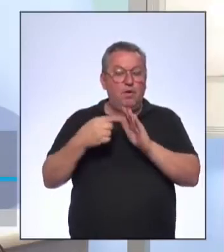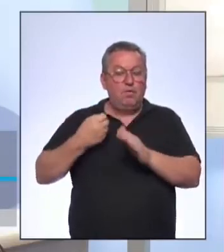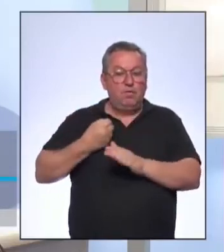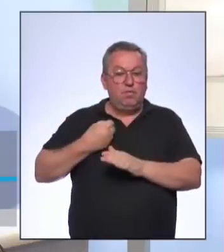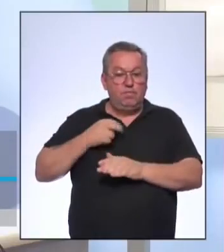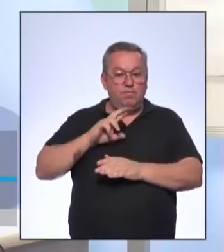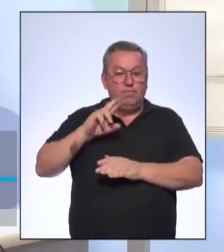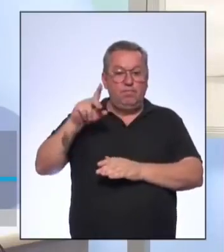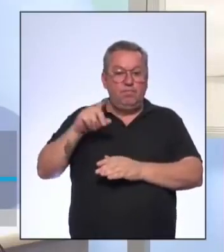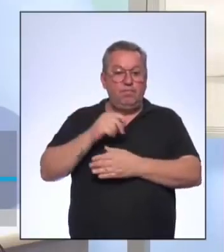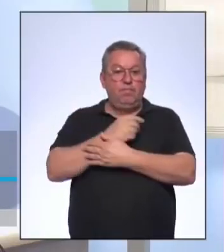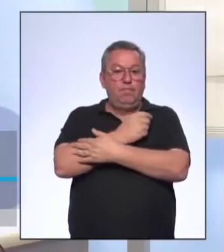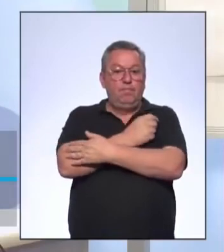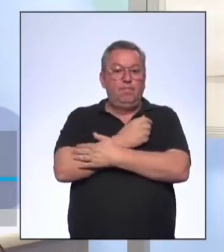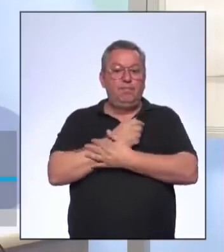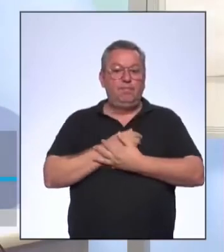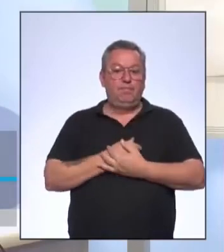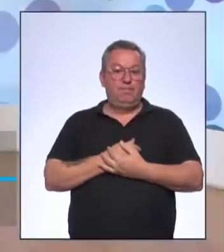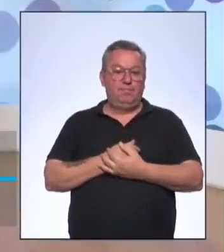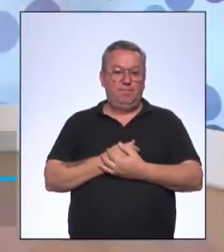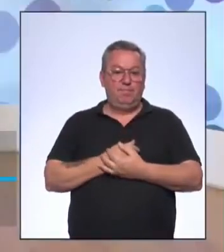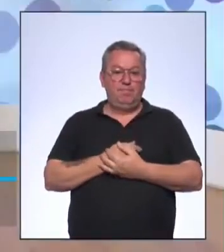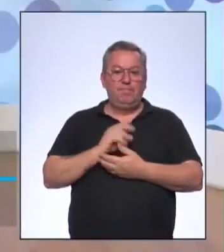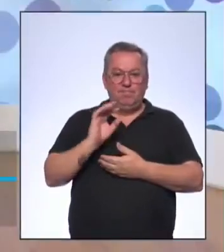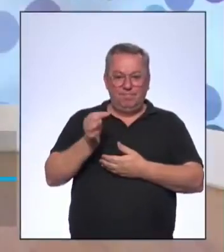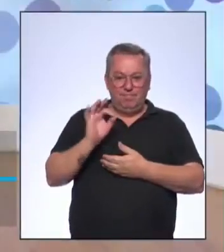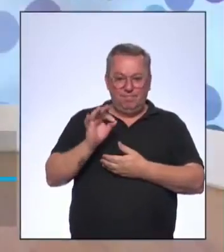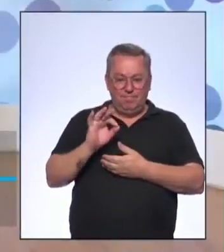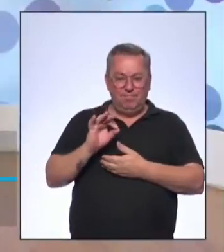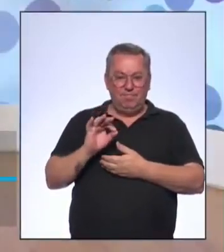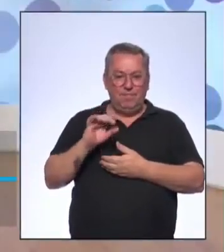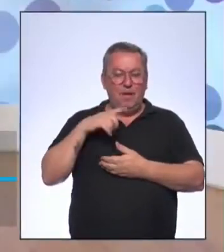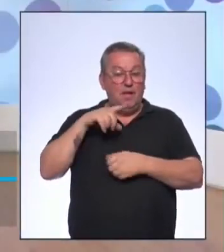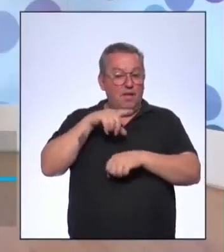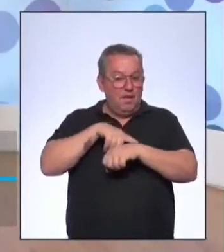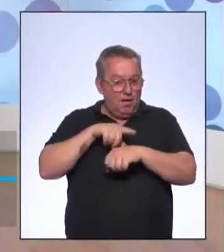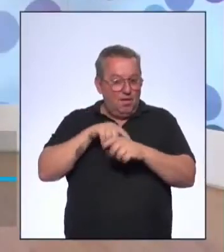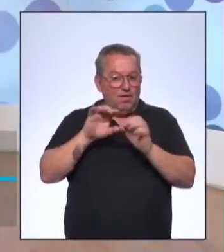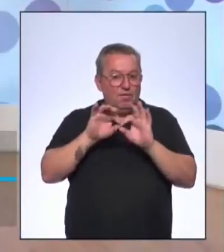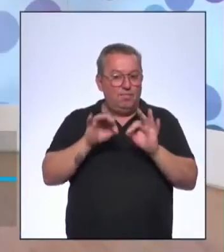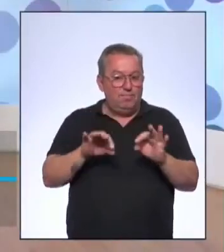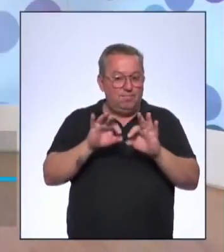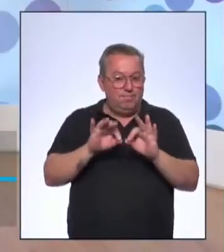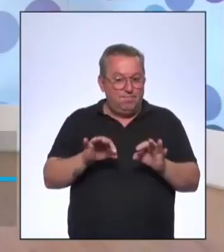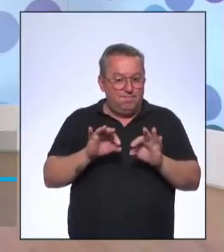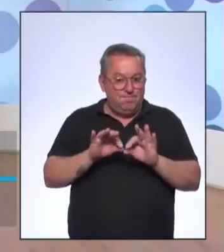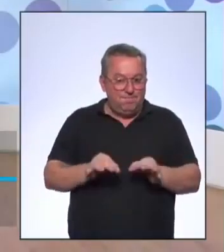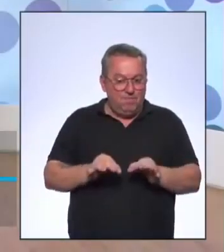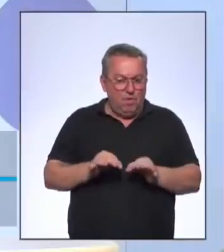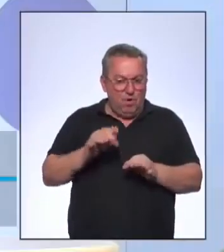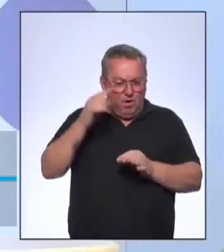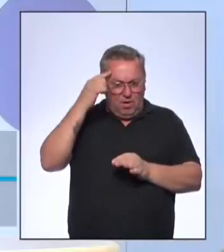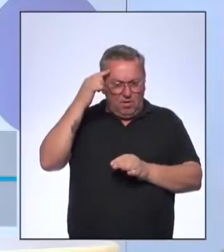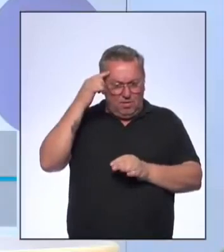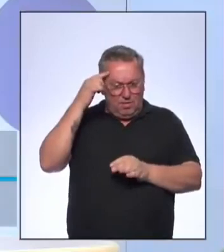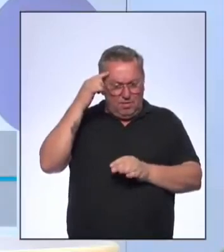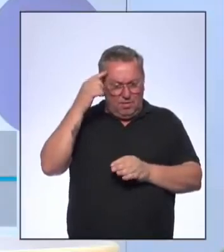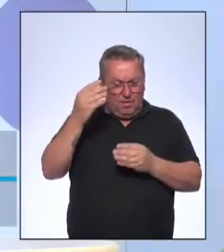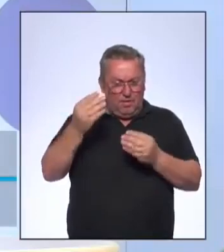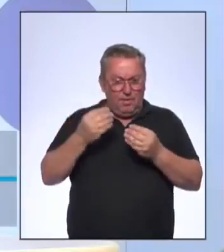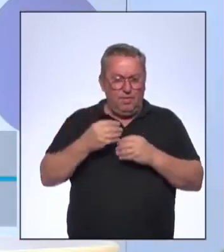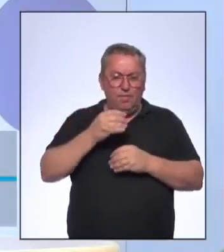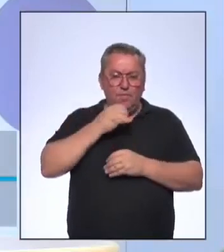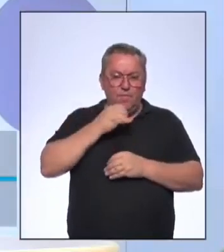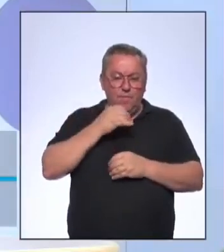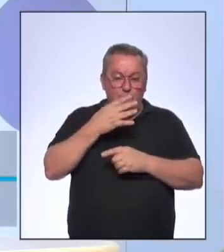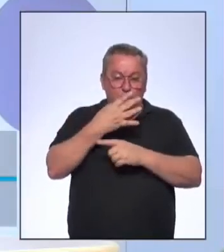diferente nessa divisão, né, Ale? É isso mesmo, viu, gente? Até na hora de fazer a simplificação. Pensa que isso daí daria, se eu